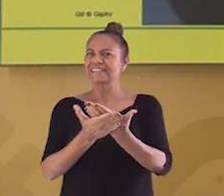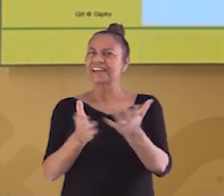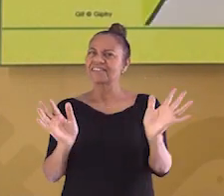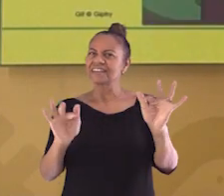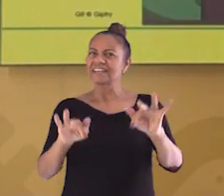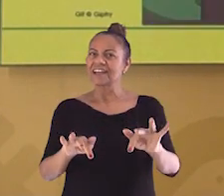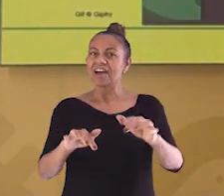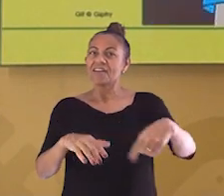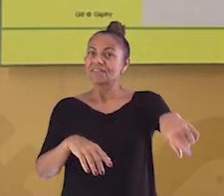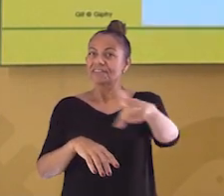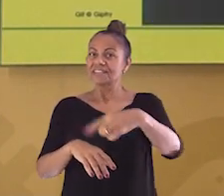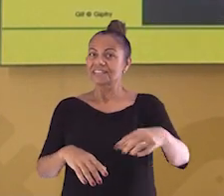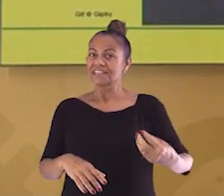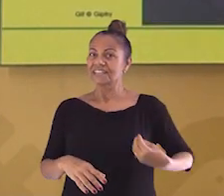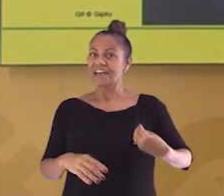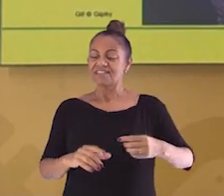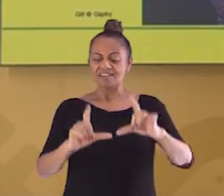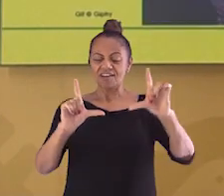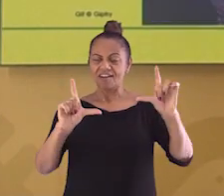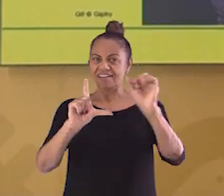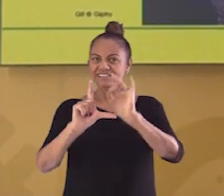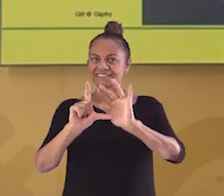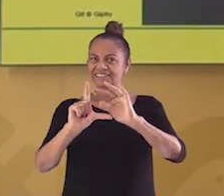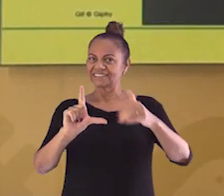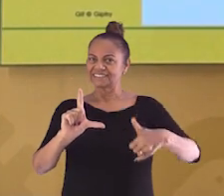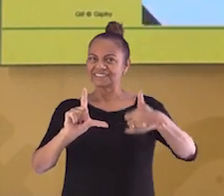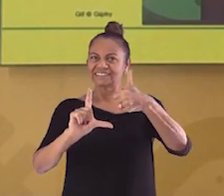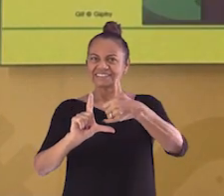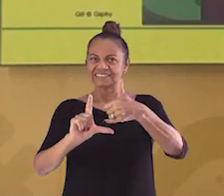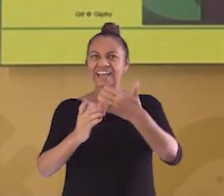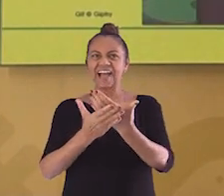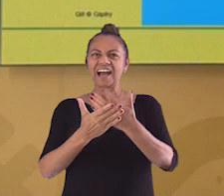fim. Não esqueçam de registrar a presença através do